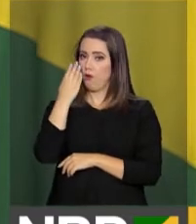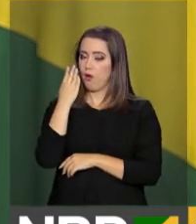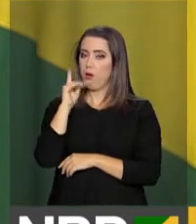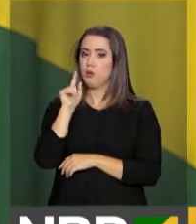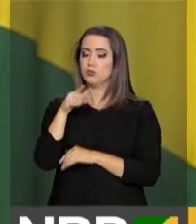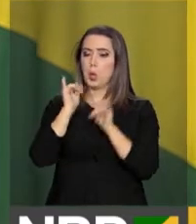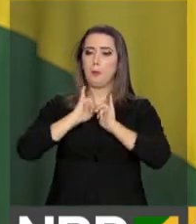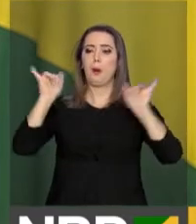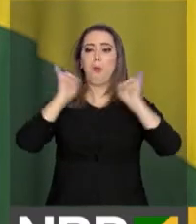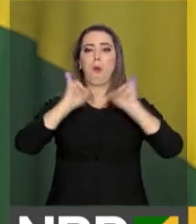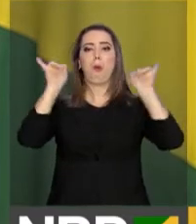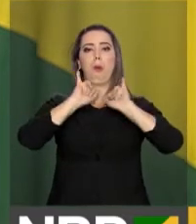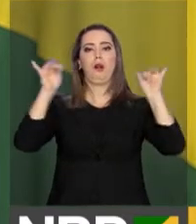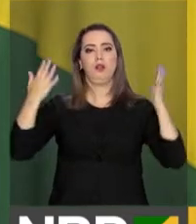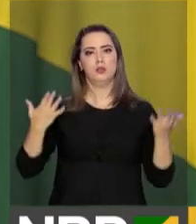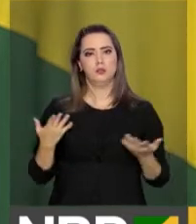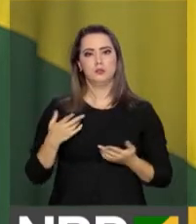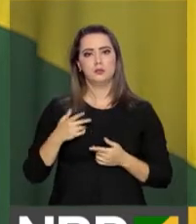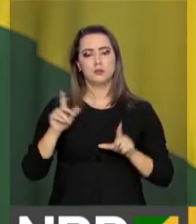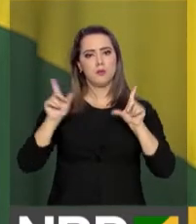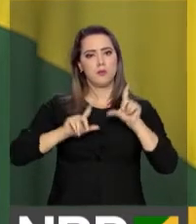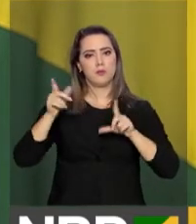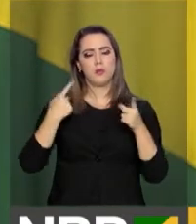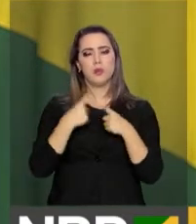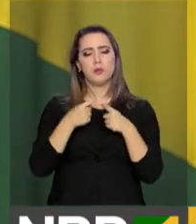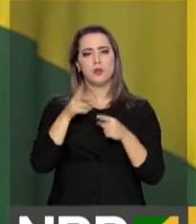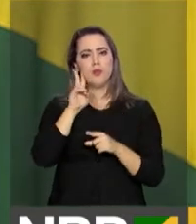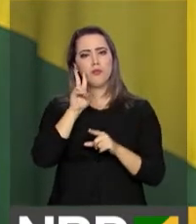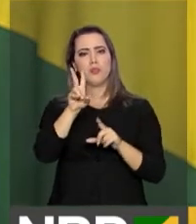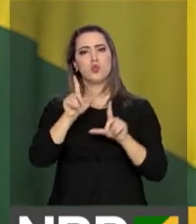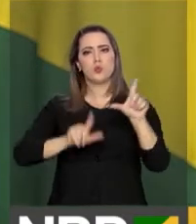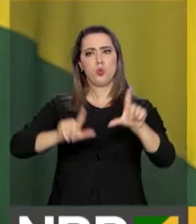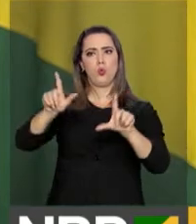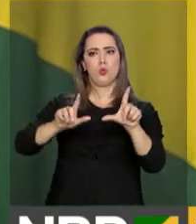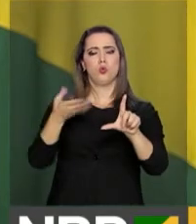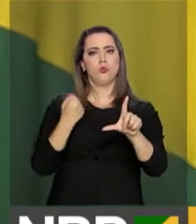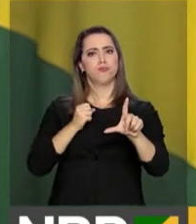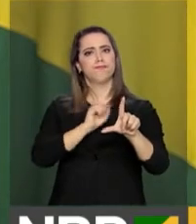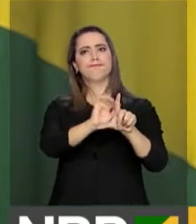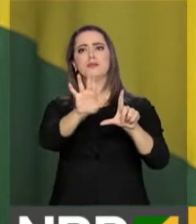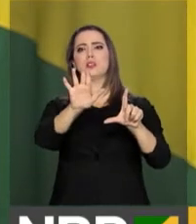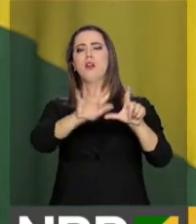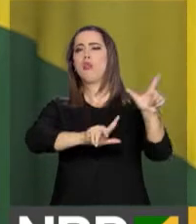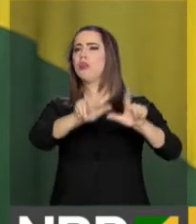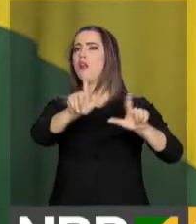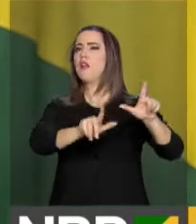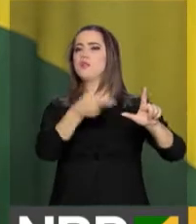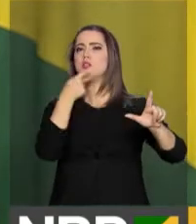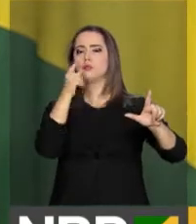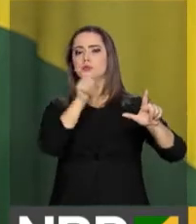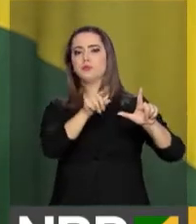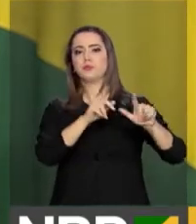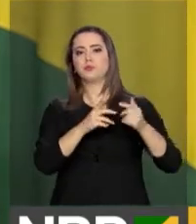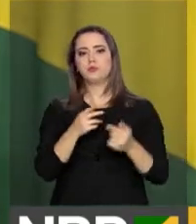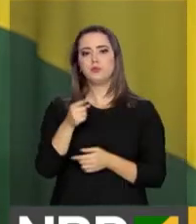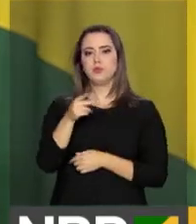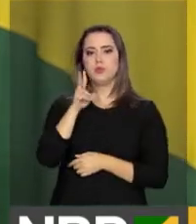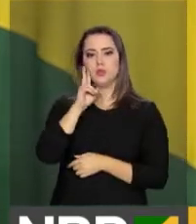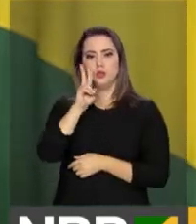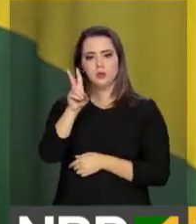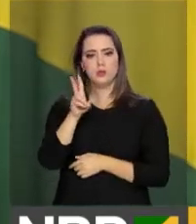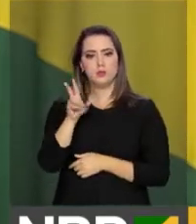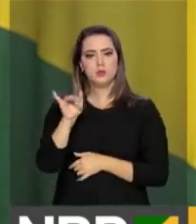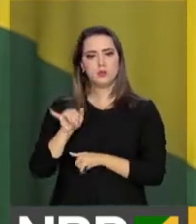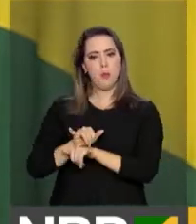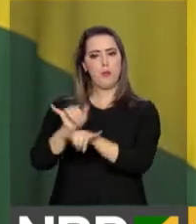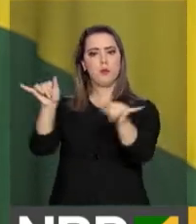alardeia até publicamente porque eu vejo alguns setores que vão por televisão para dizer como tem uma placa senhores saíram do aeroporto